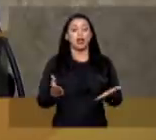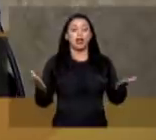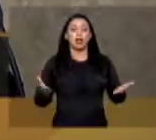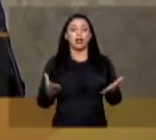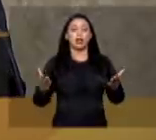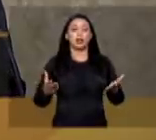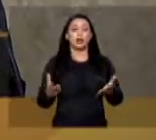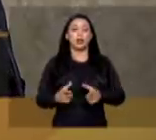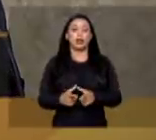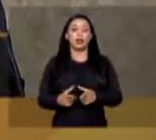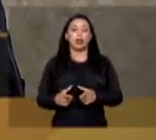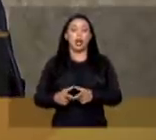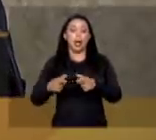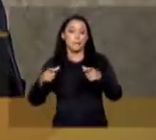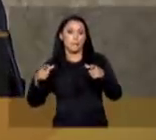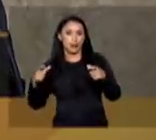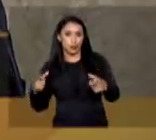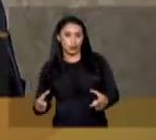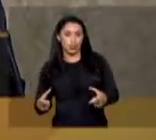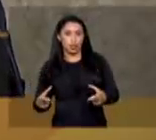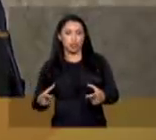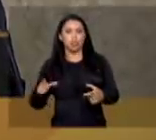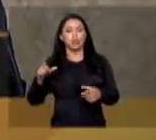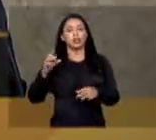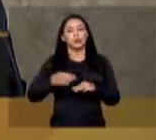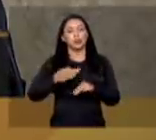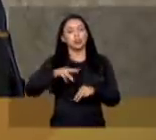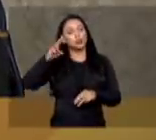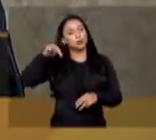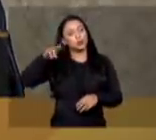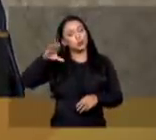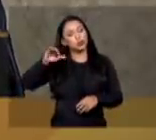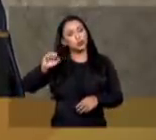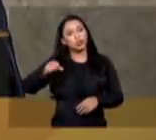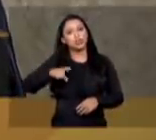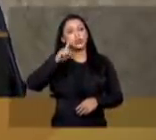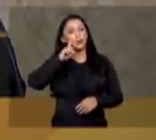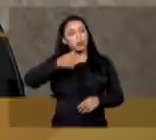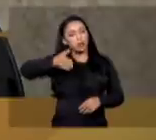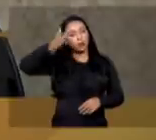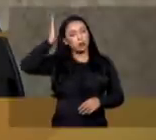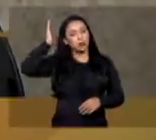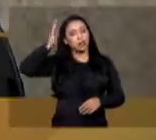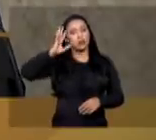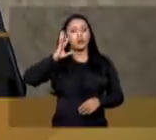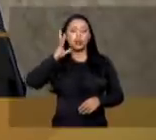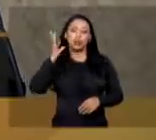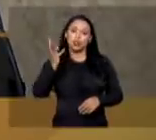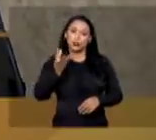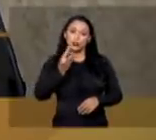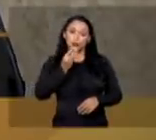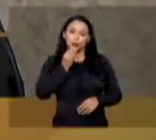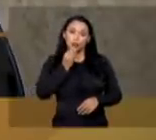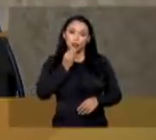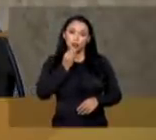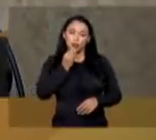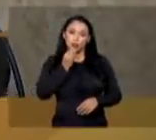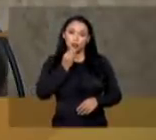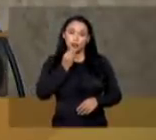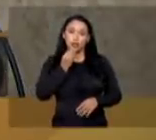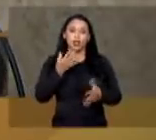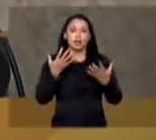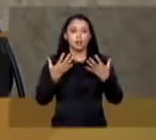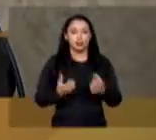extensão os ministros Nunes Marques, Marco Aurélio e Luiz Fux, que davam provimento ao